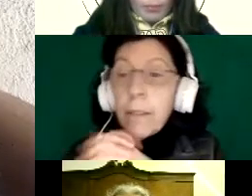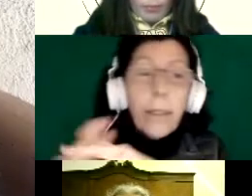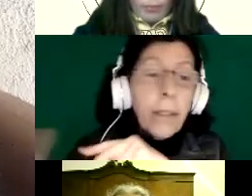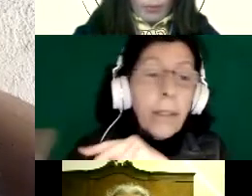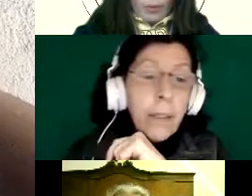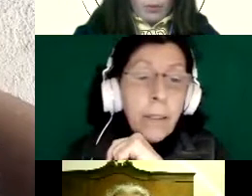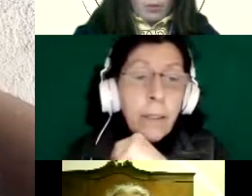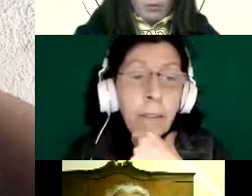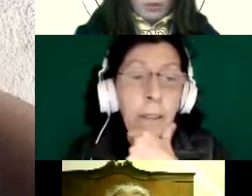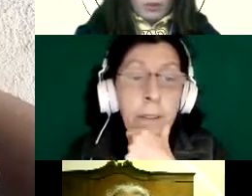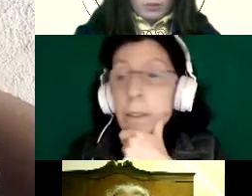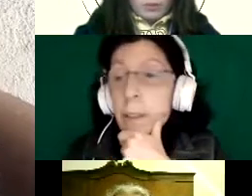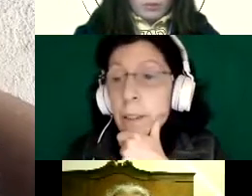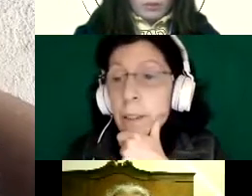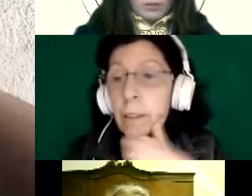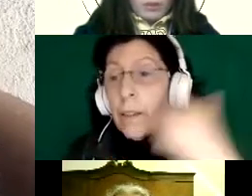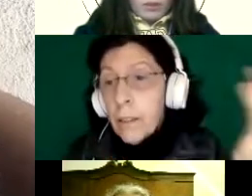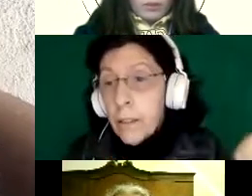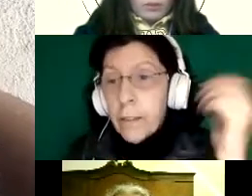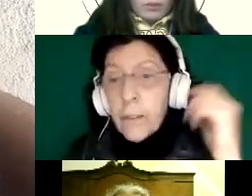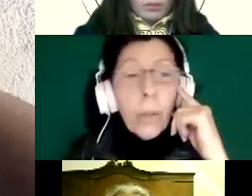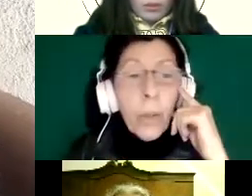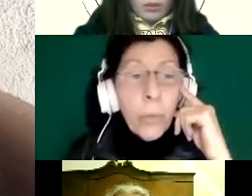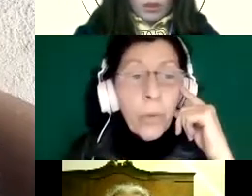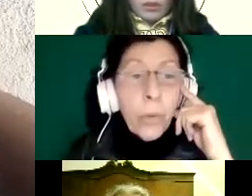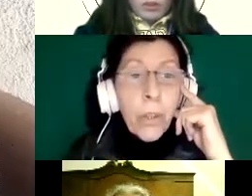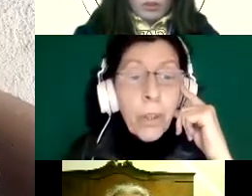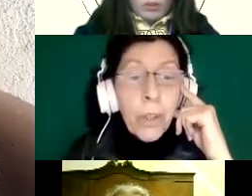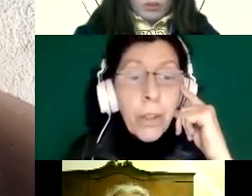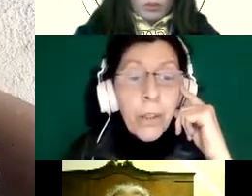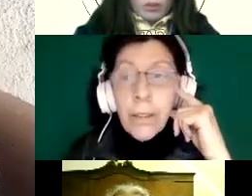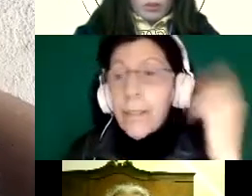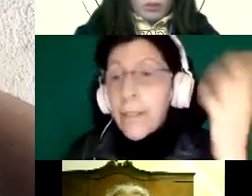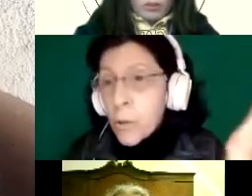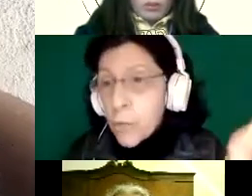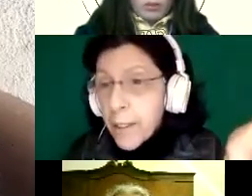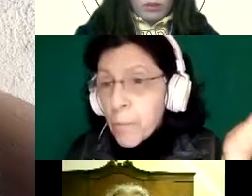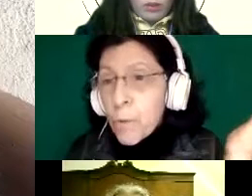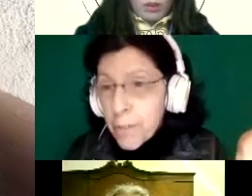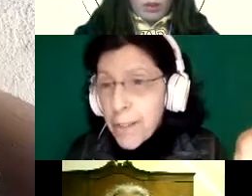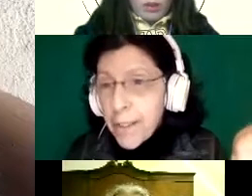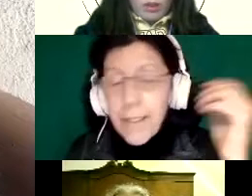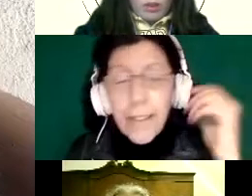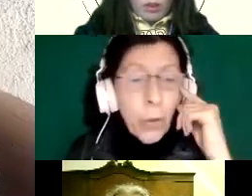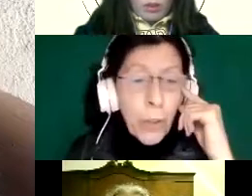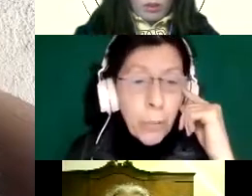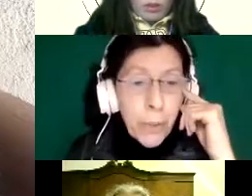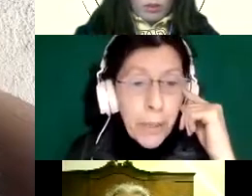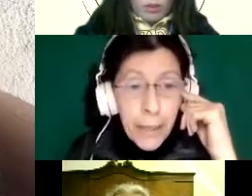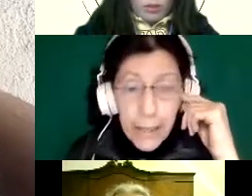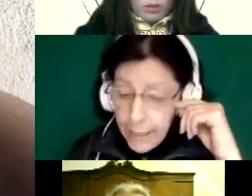importante de outras pessoas que nós falaremos em seu